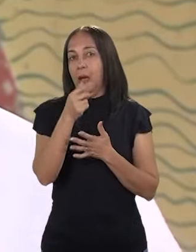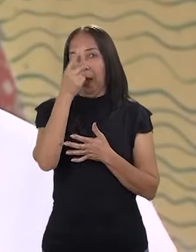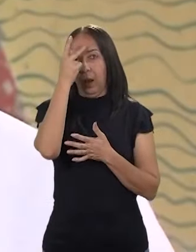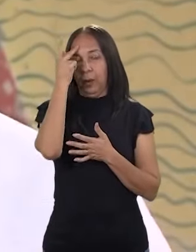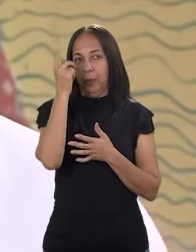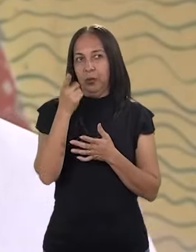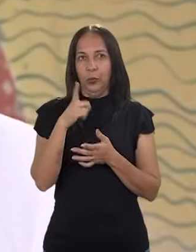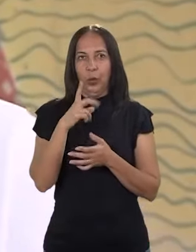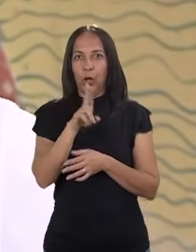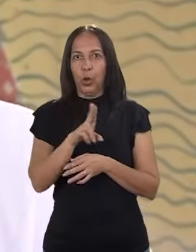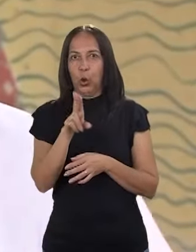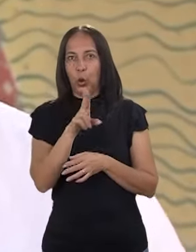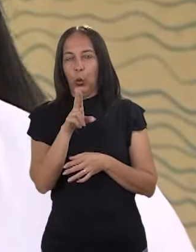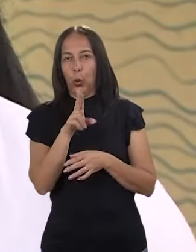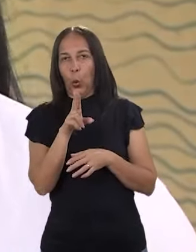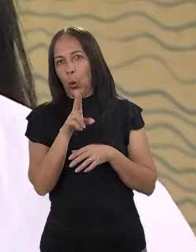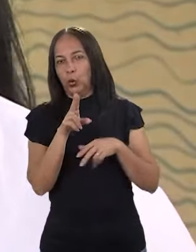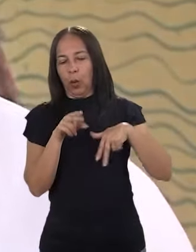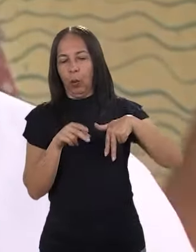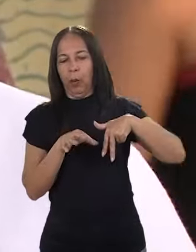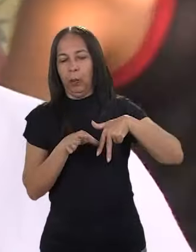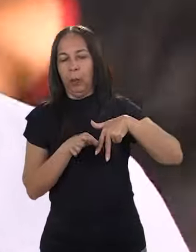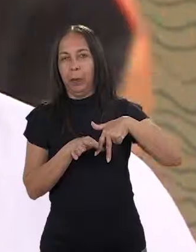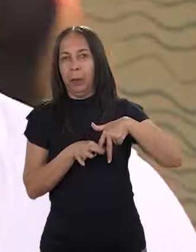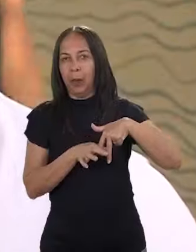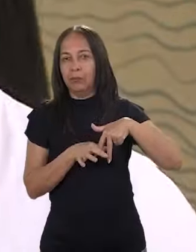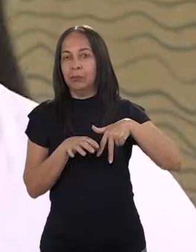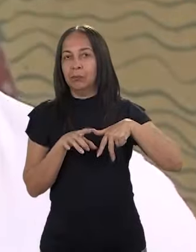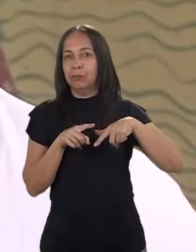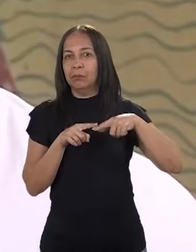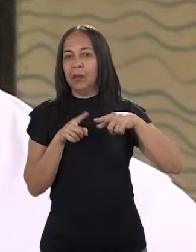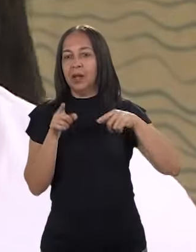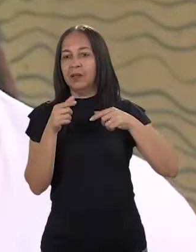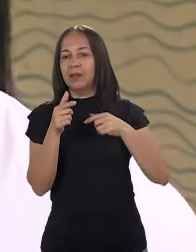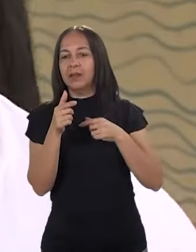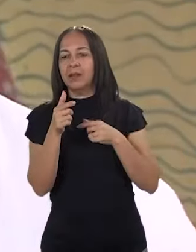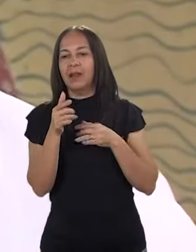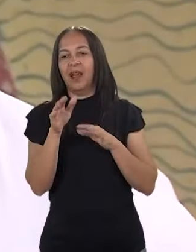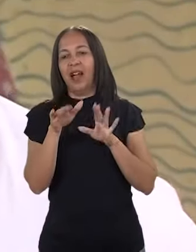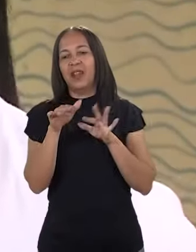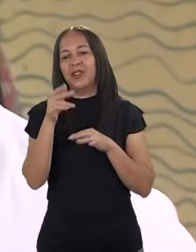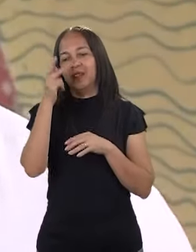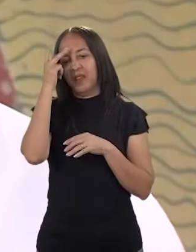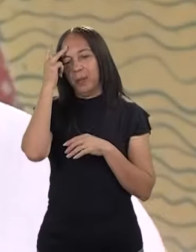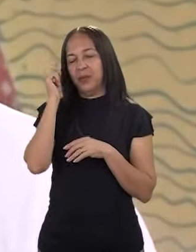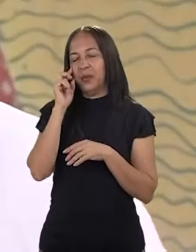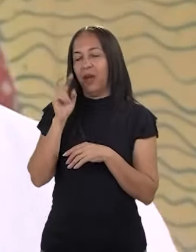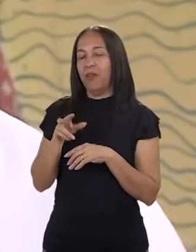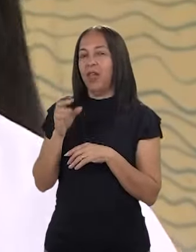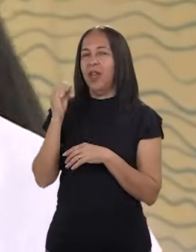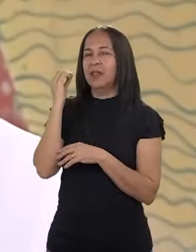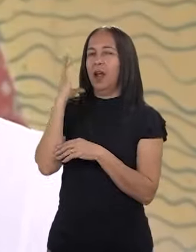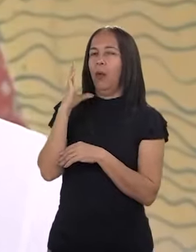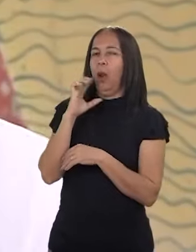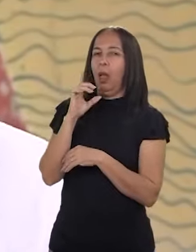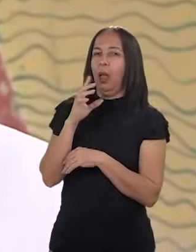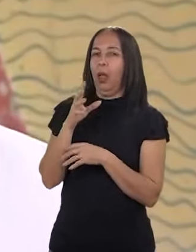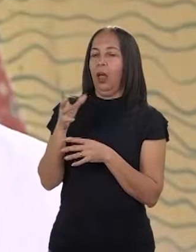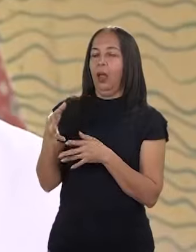uma de que tá cortando a geleira ou ou às vezes é uma pessoa que vê um vacilo de outra pessoa que tá bêbada e pega um